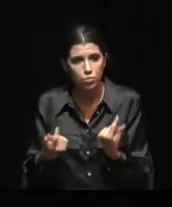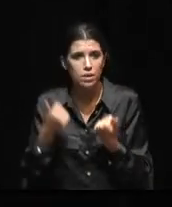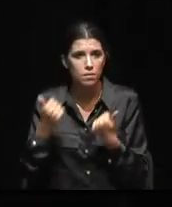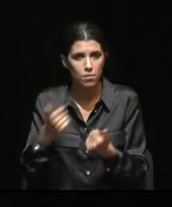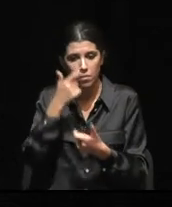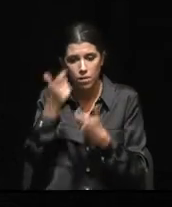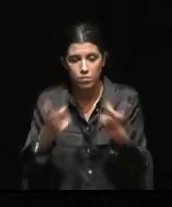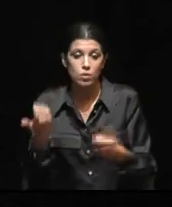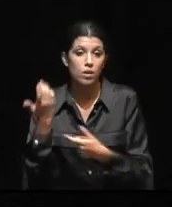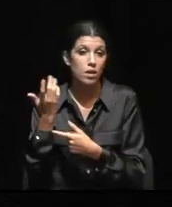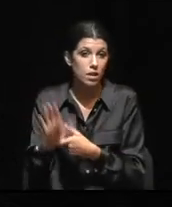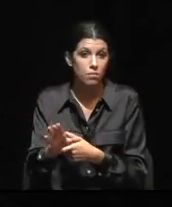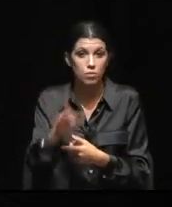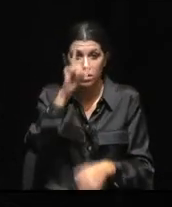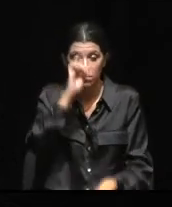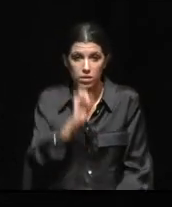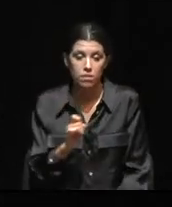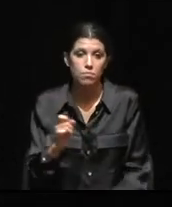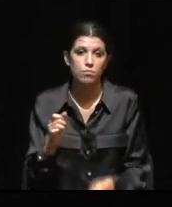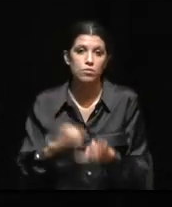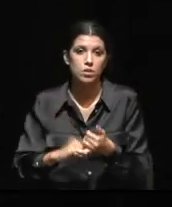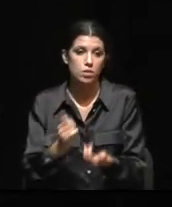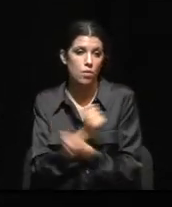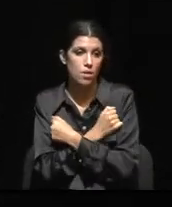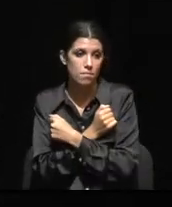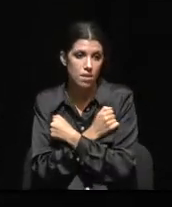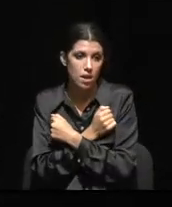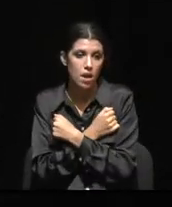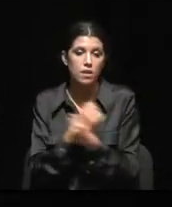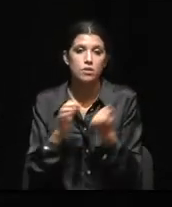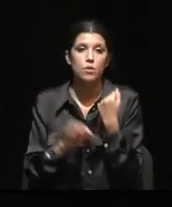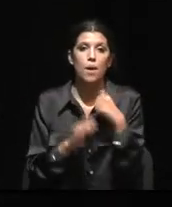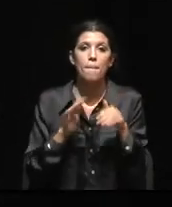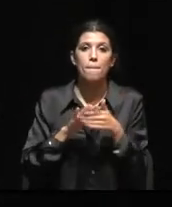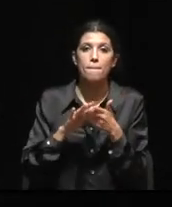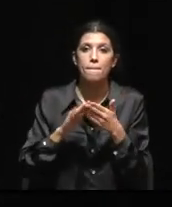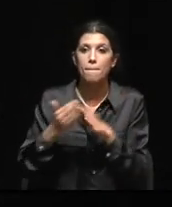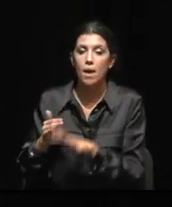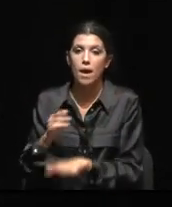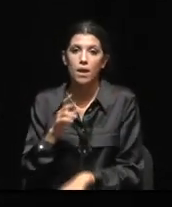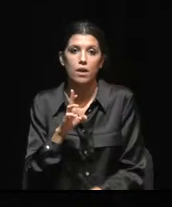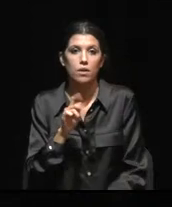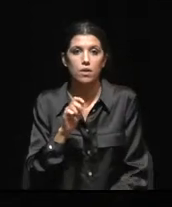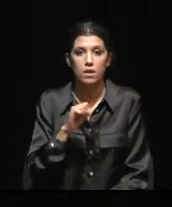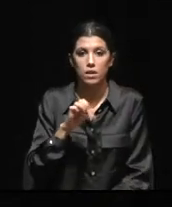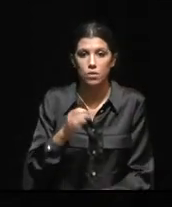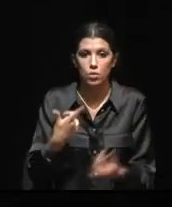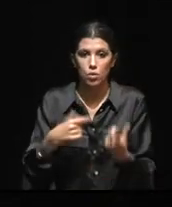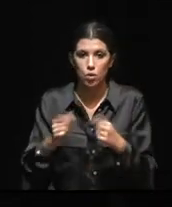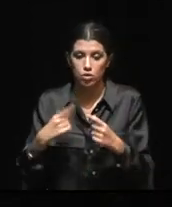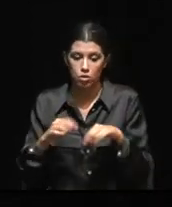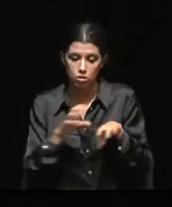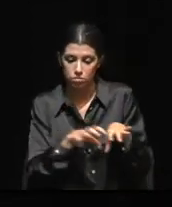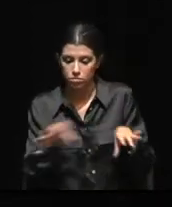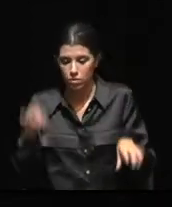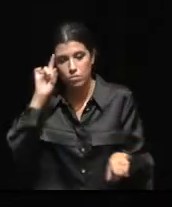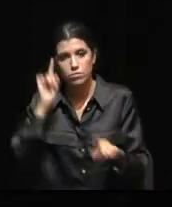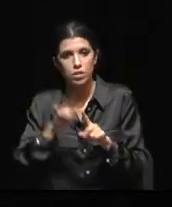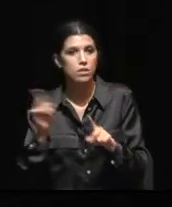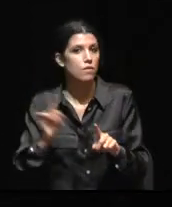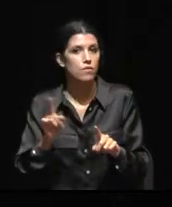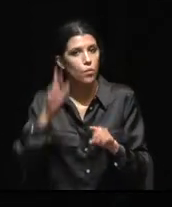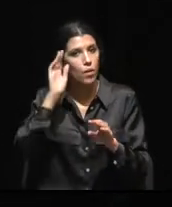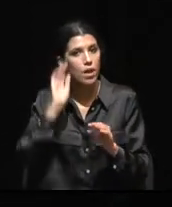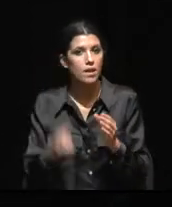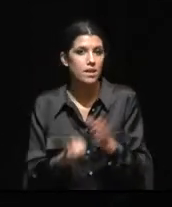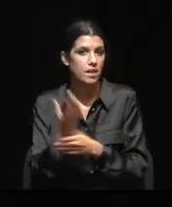recordo por exemplo a associação abraço está num está no bairro do Rego no no num um conjunto de lojas e não tem propriamente como objetivo a formação